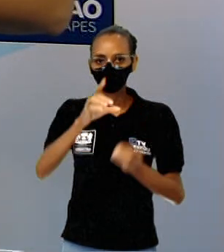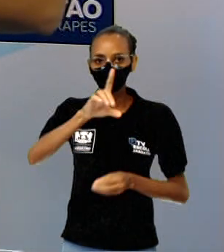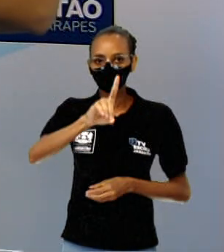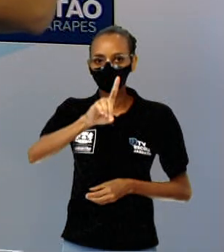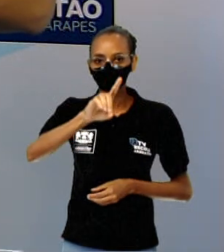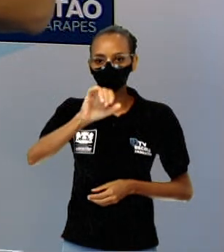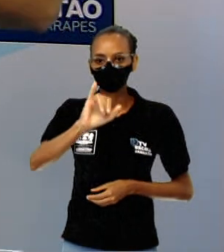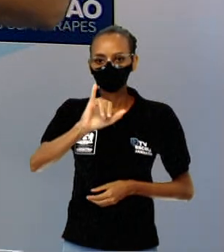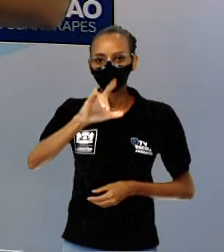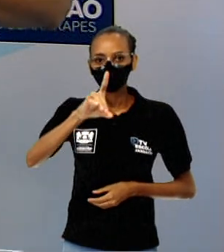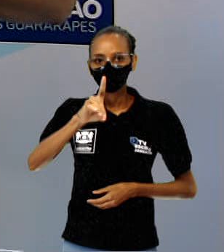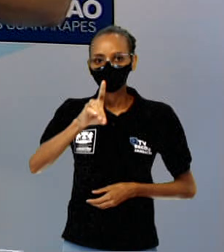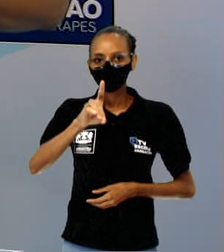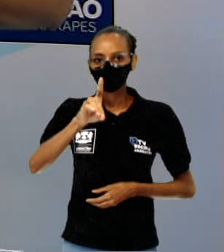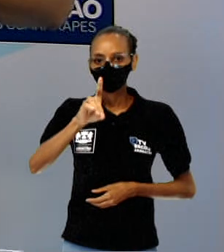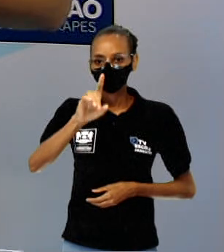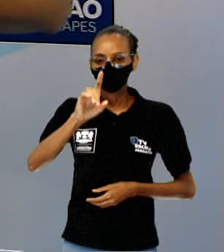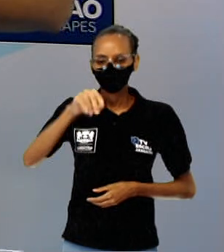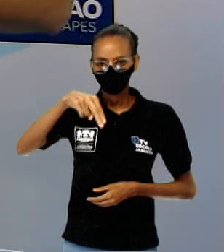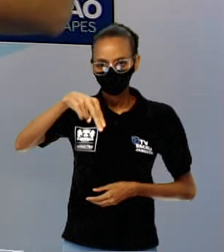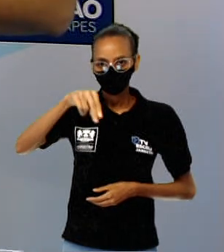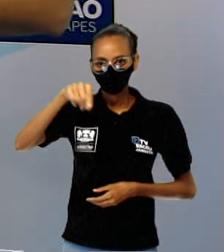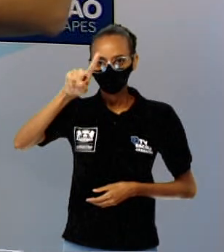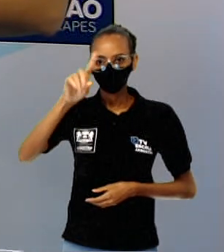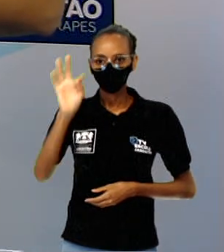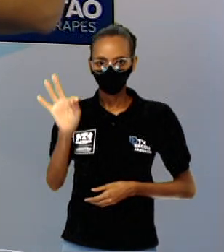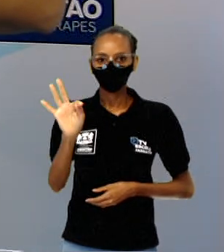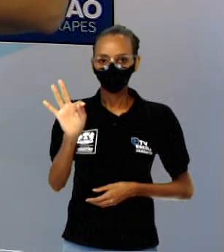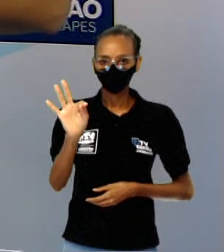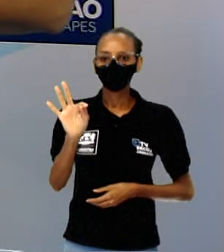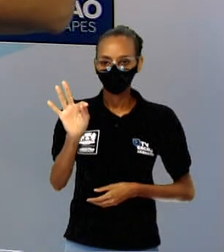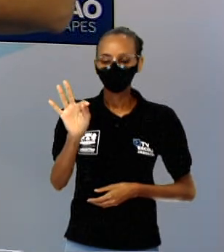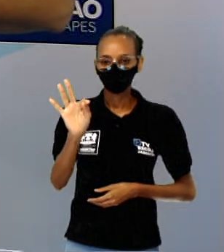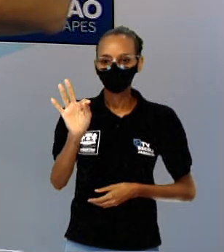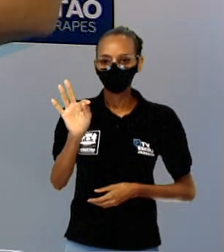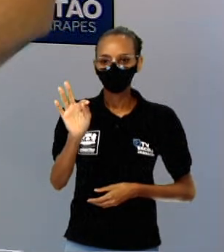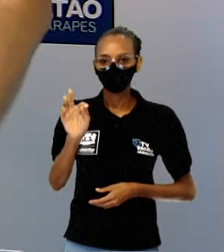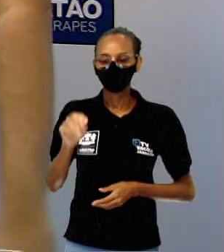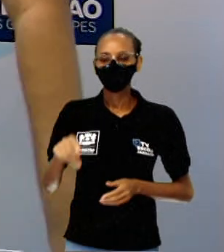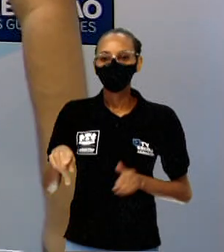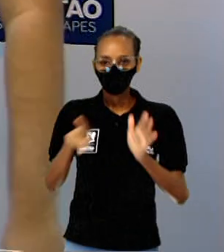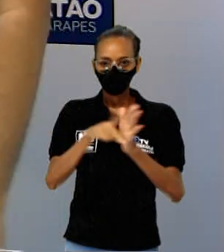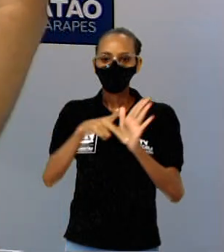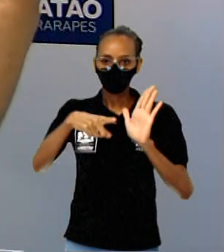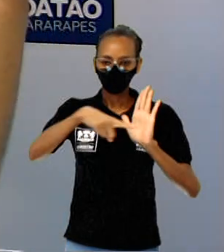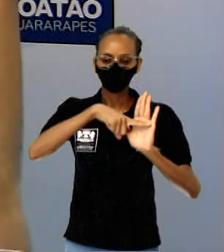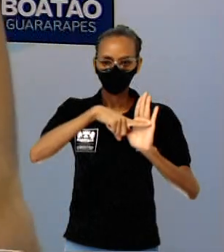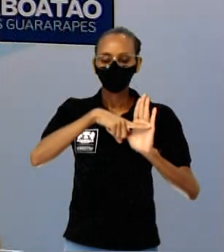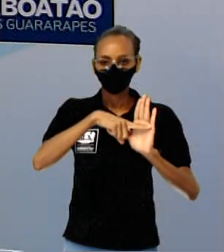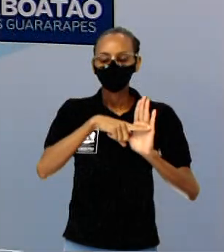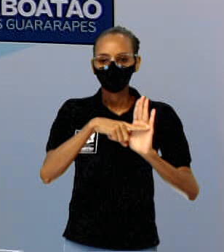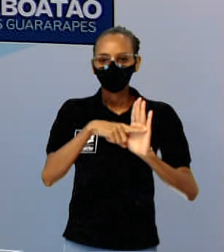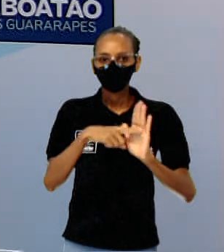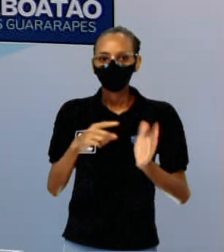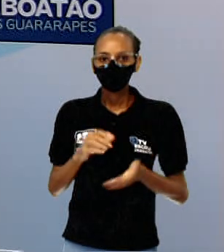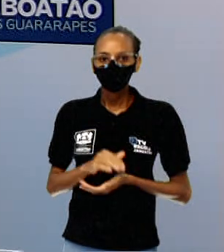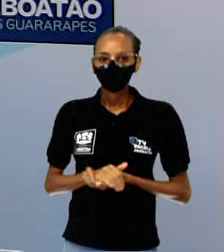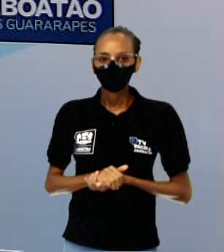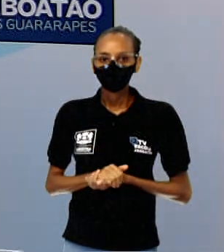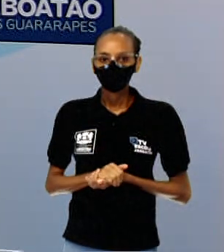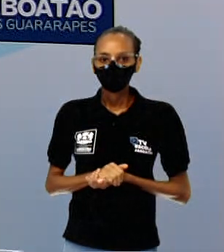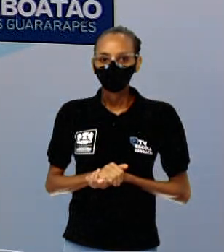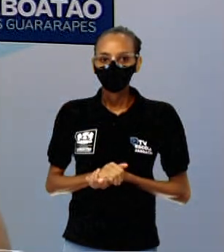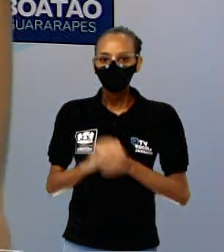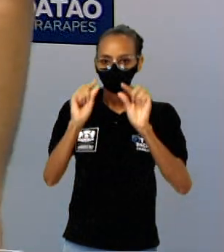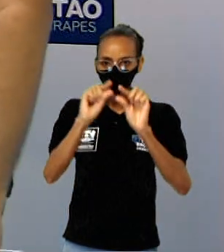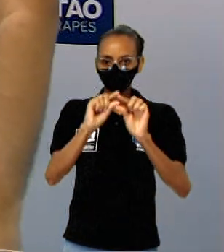curta, né? Que isso acontece em vários tempos verbais em inglês, certo? Podemos falar I didn't, you didn't,